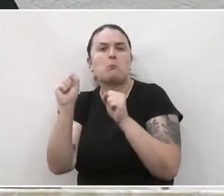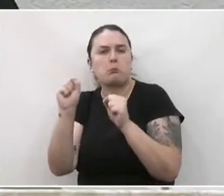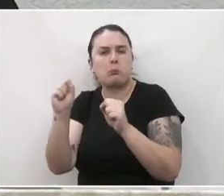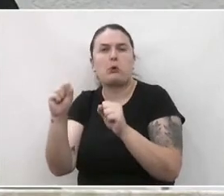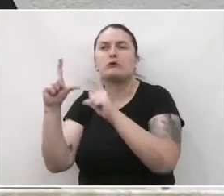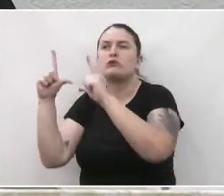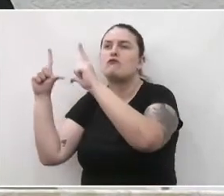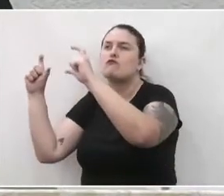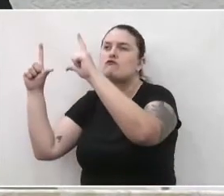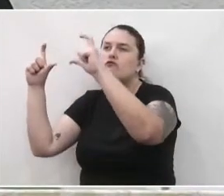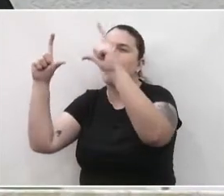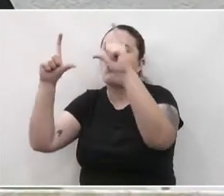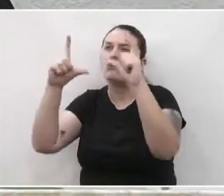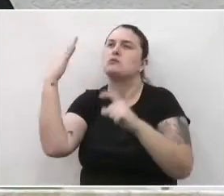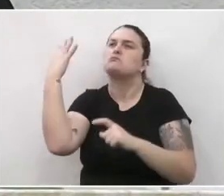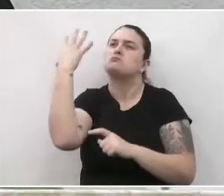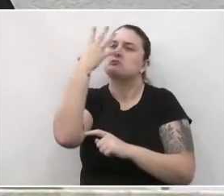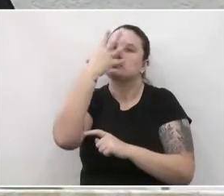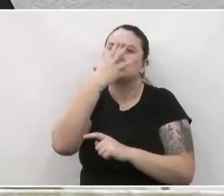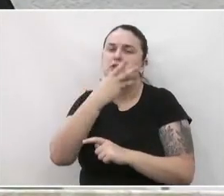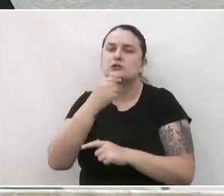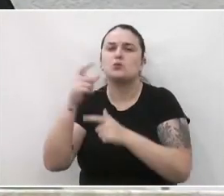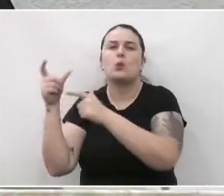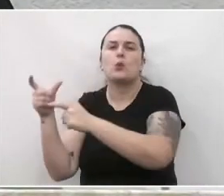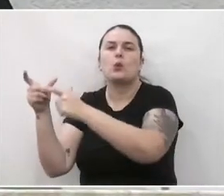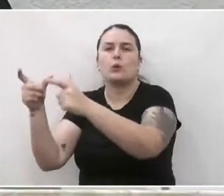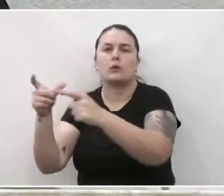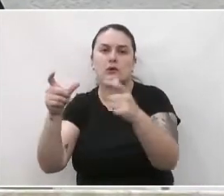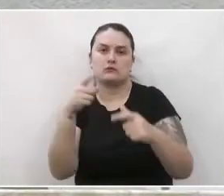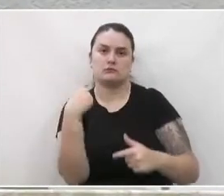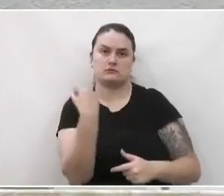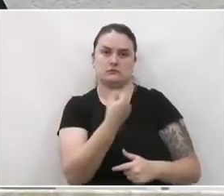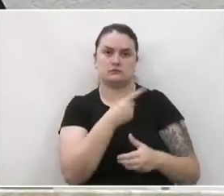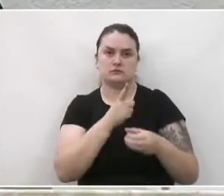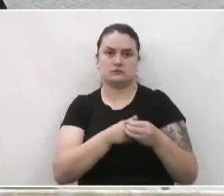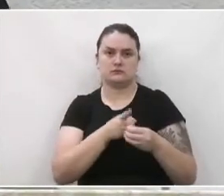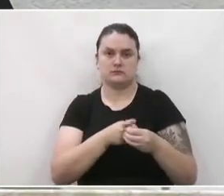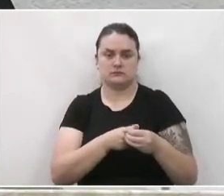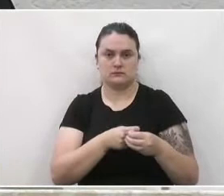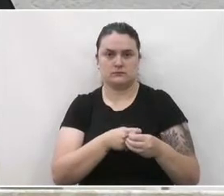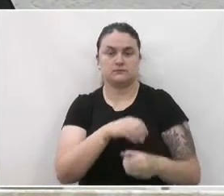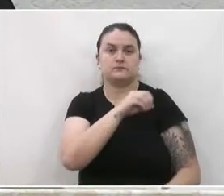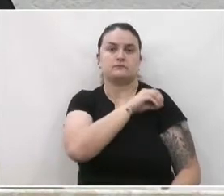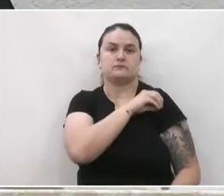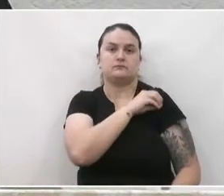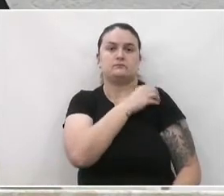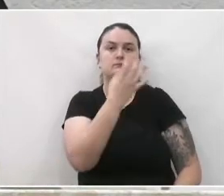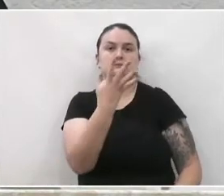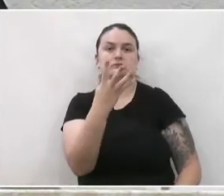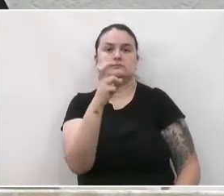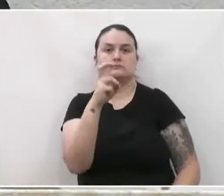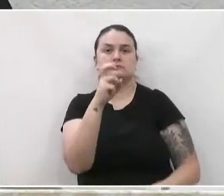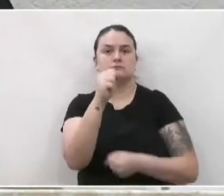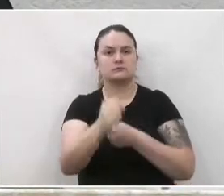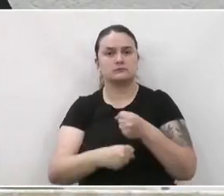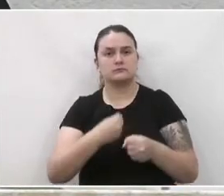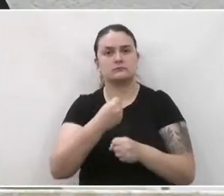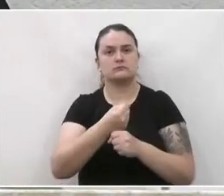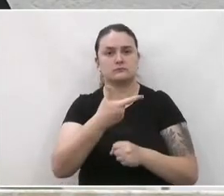com fotos as belezas e pontos turísticos de nossa cidade. Número 45 de